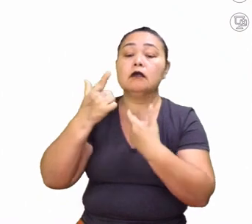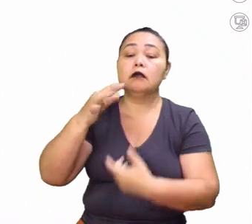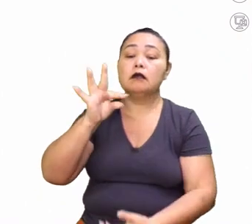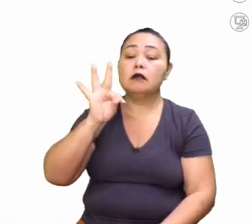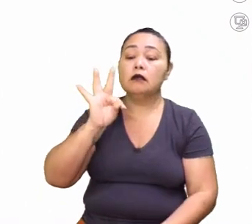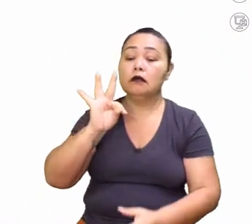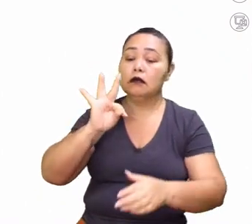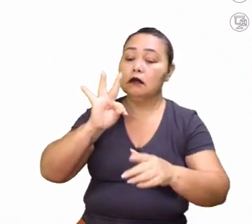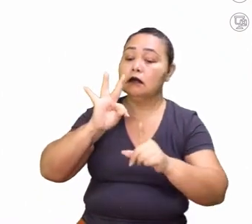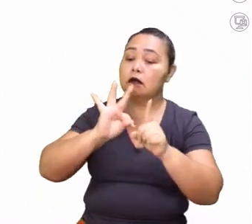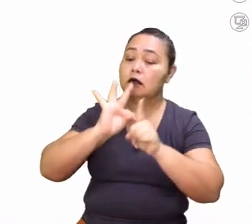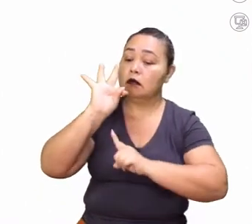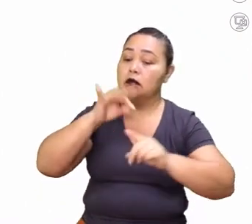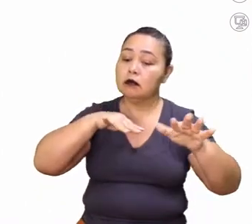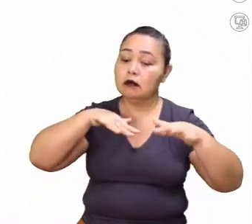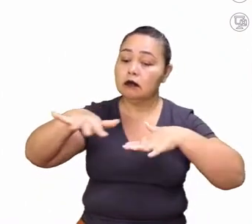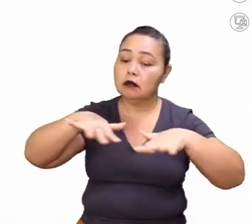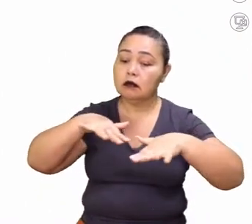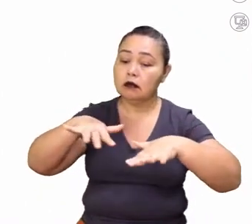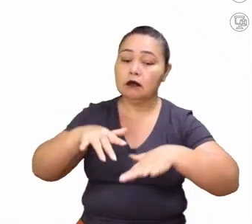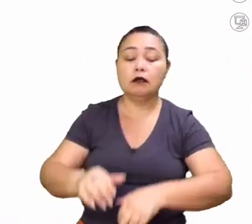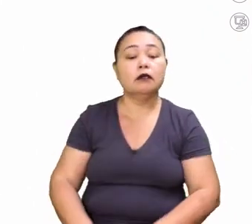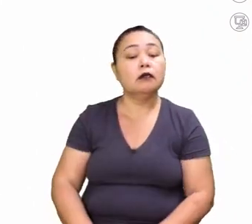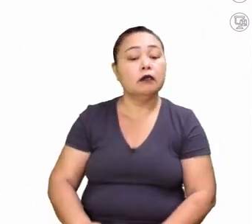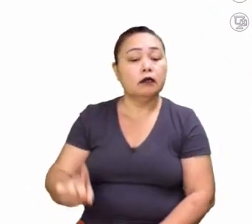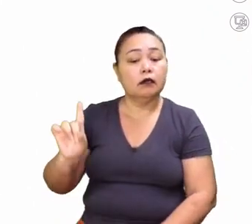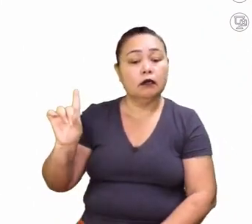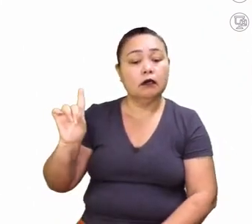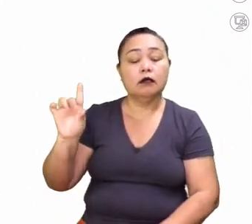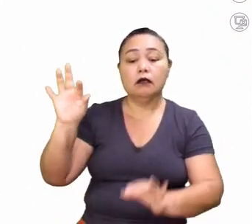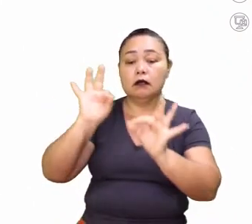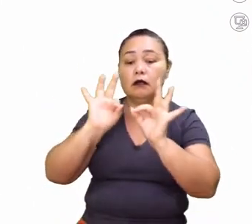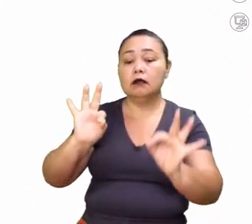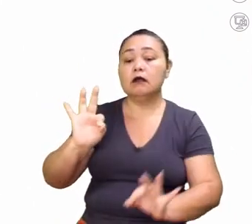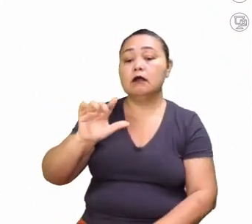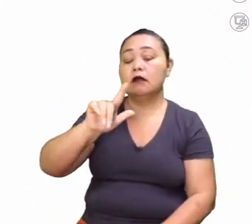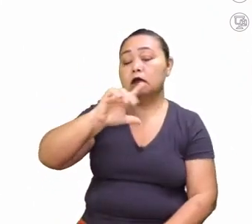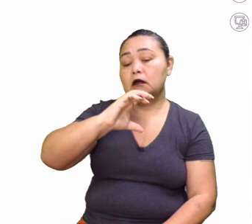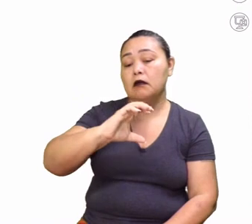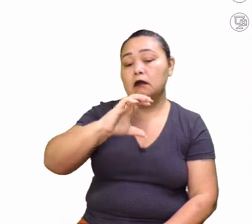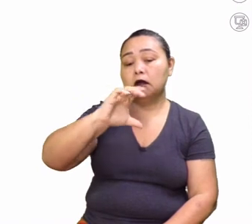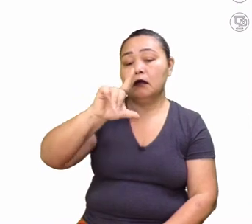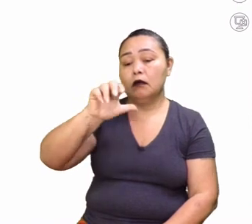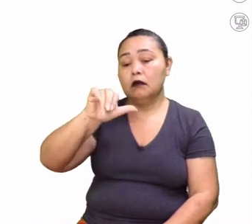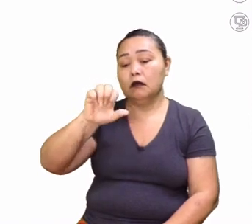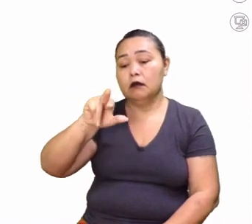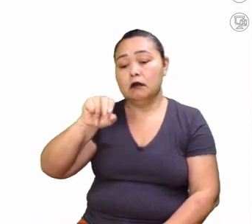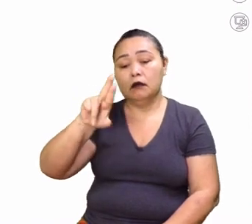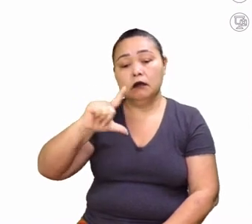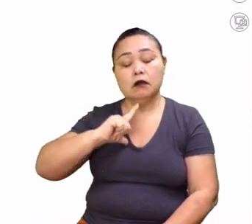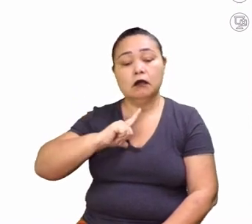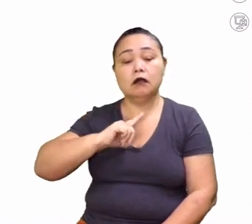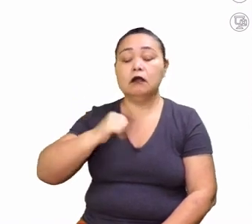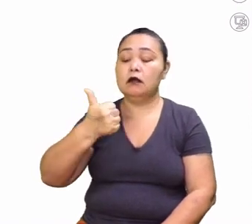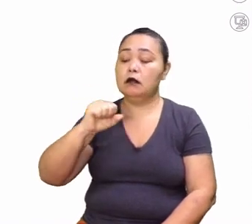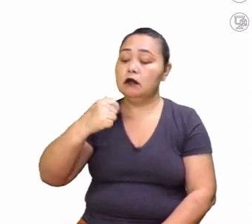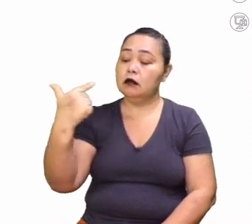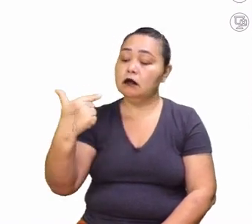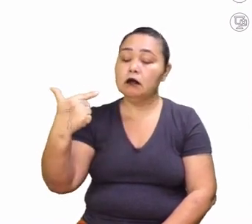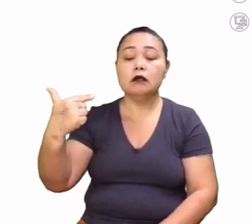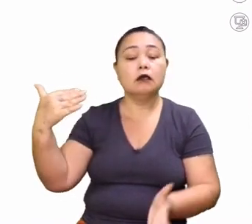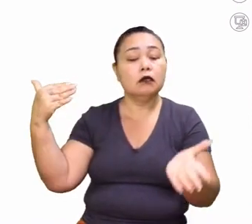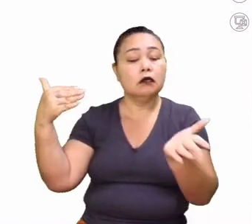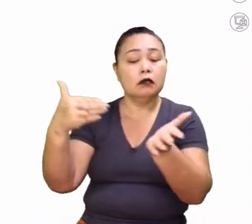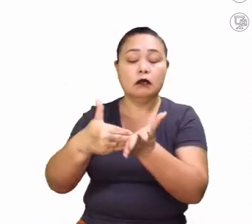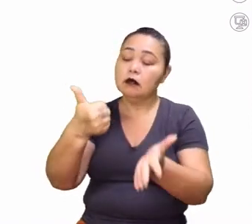ilustrar a segunda lei da termodinâmica inciado de ruds Claus de 18 1888 tem